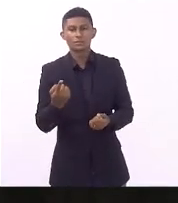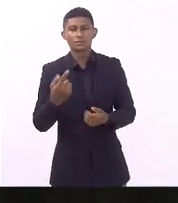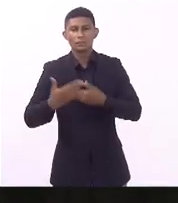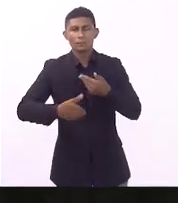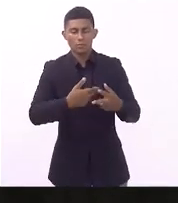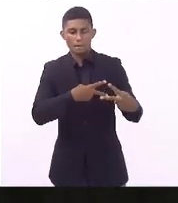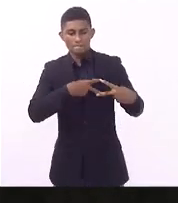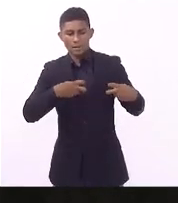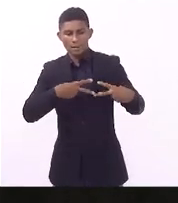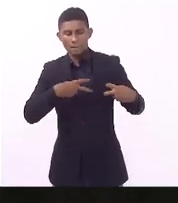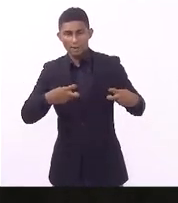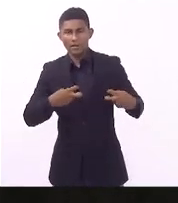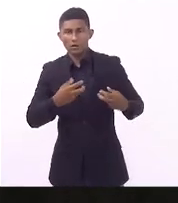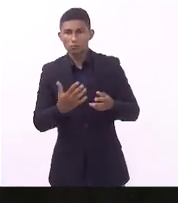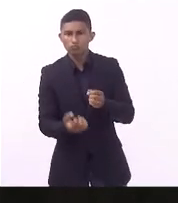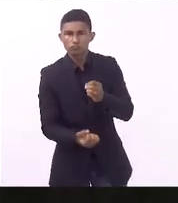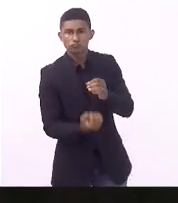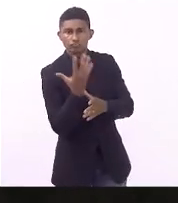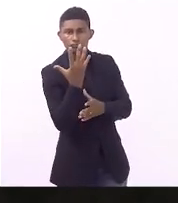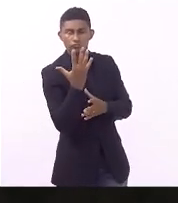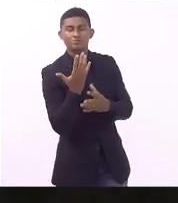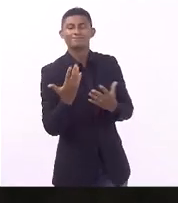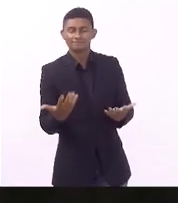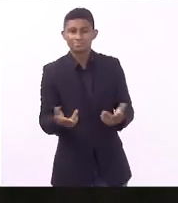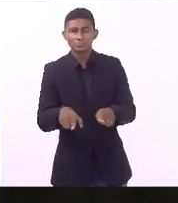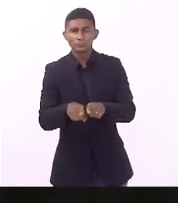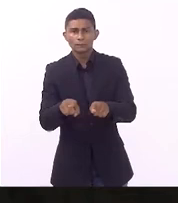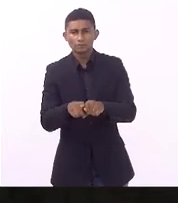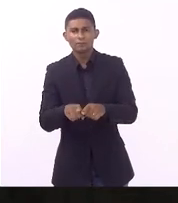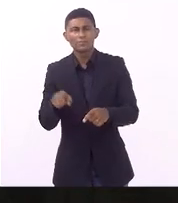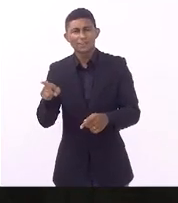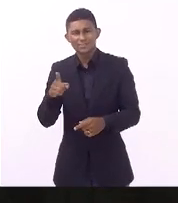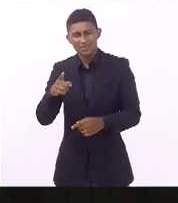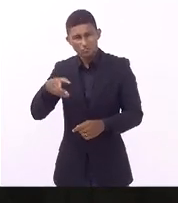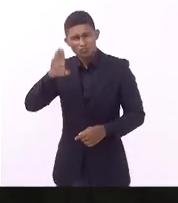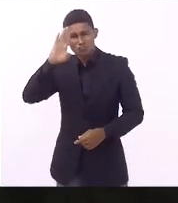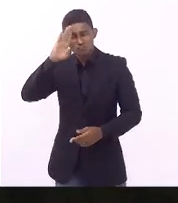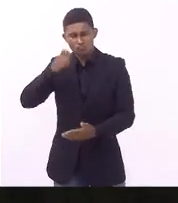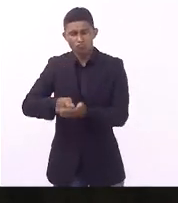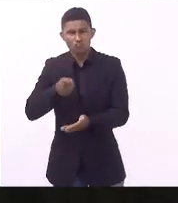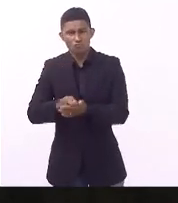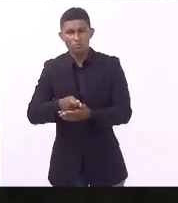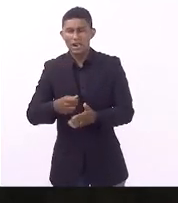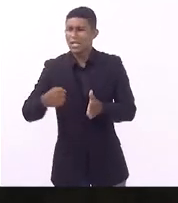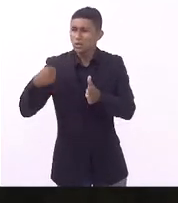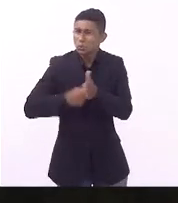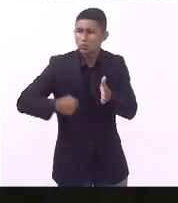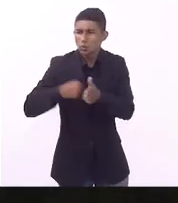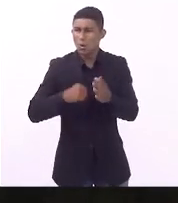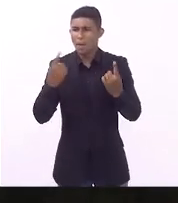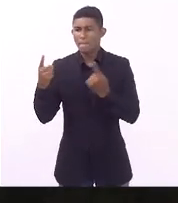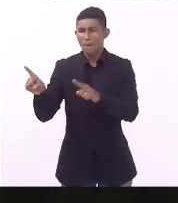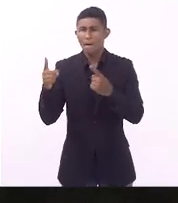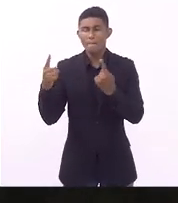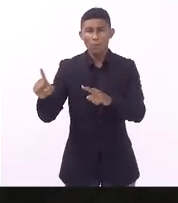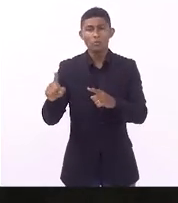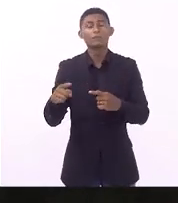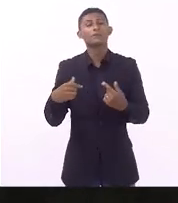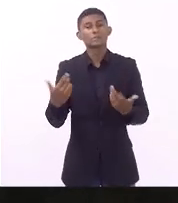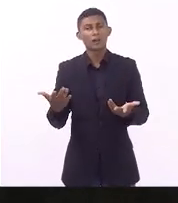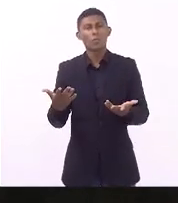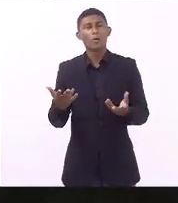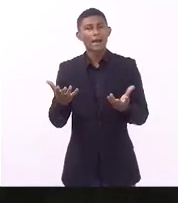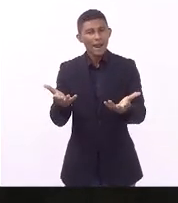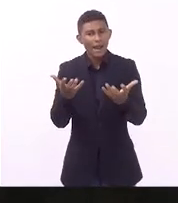Depois de anos de luta contra a ditadura, a ABI lançou a campanha Diretas Já, que culminou com o fim dos 21 anos de